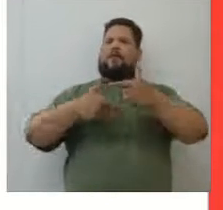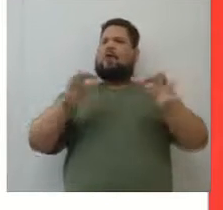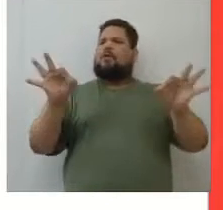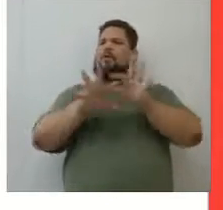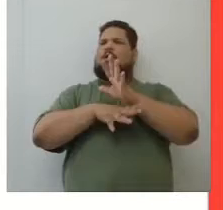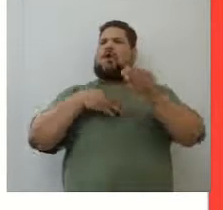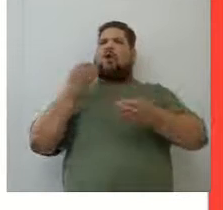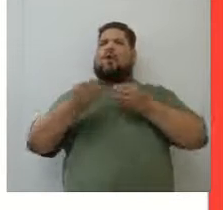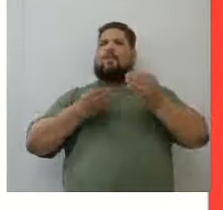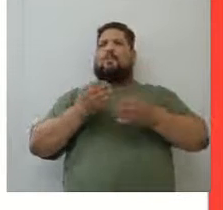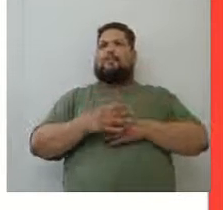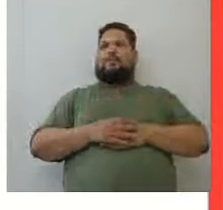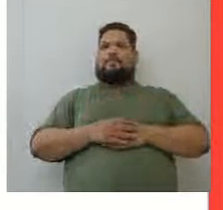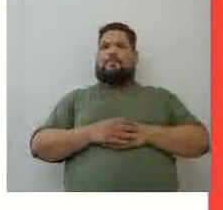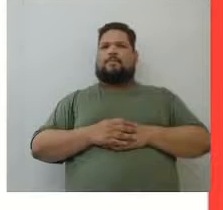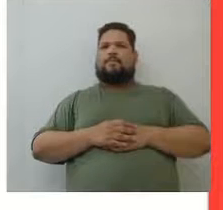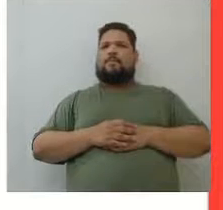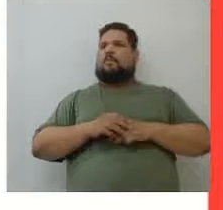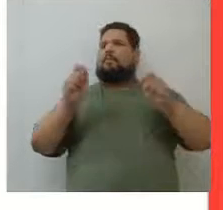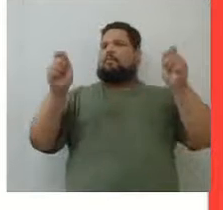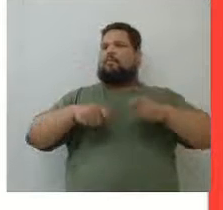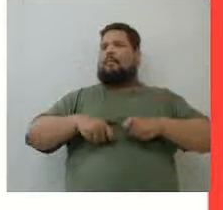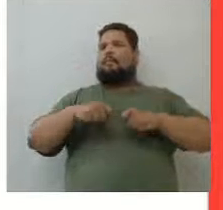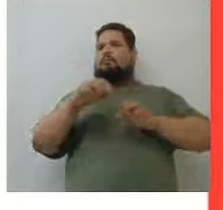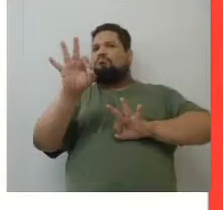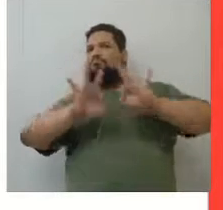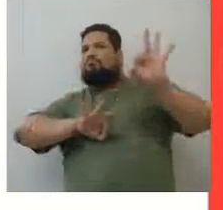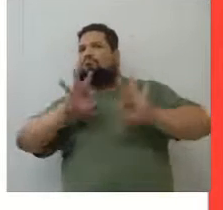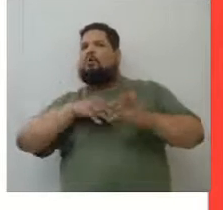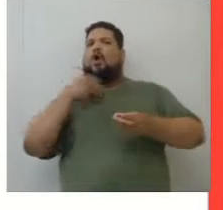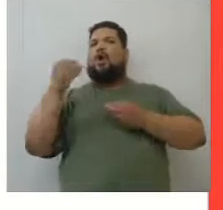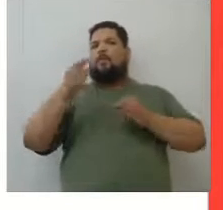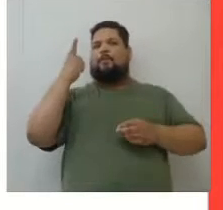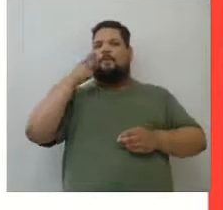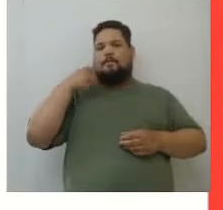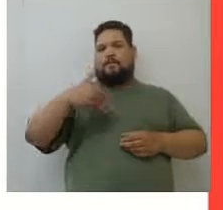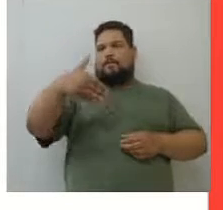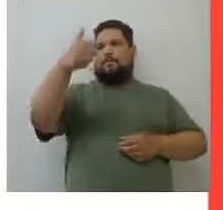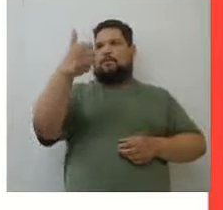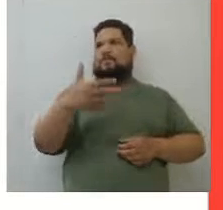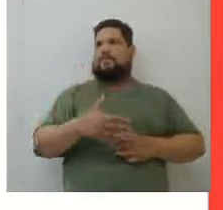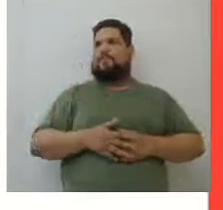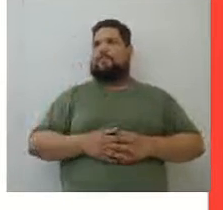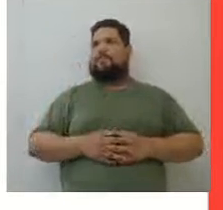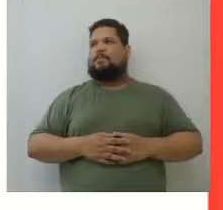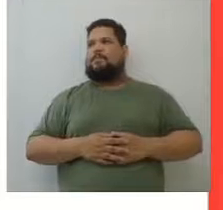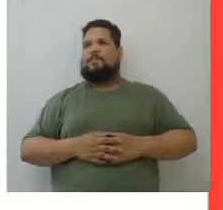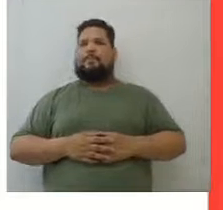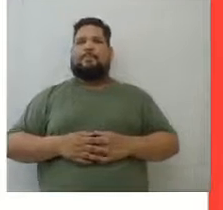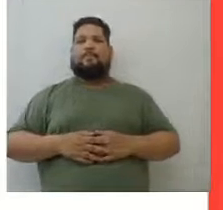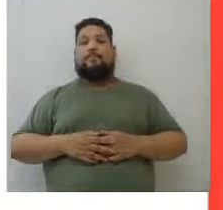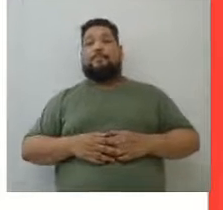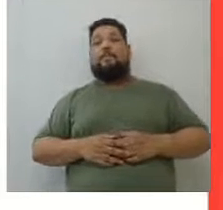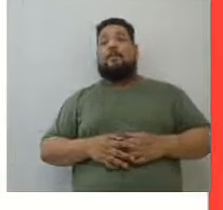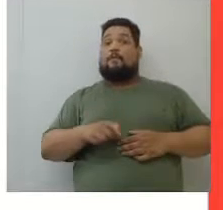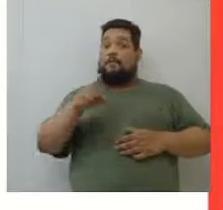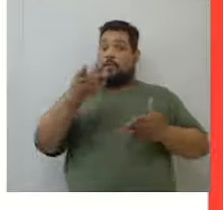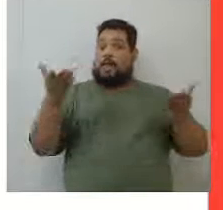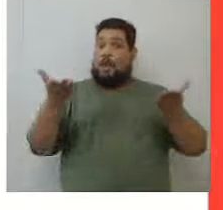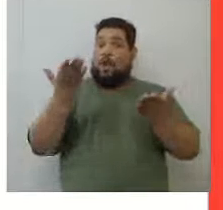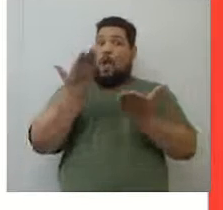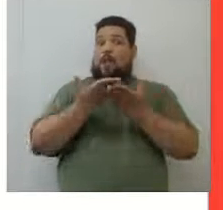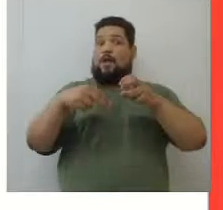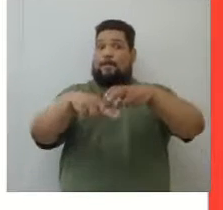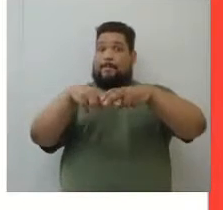Como é que eles nos coordenam? Como é que eles nos levam? Tá? Então, vamos lá. Você está assistindo essa aula por meio